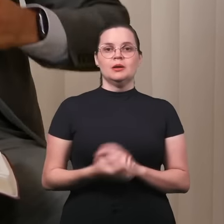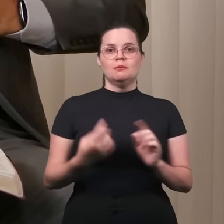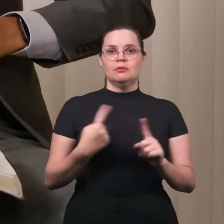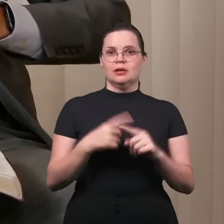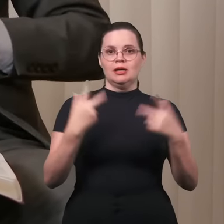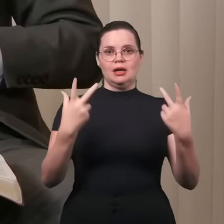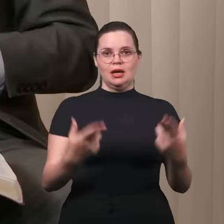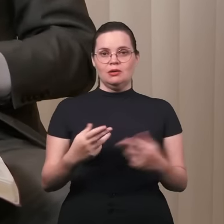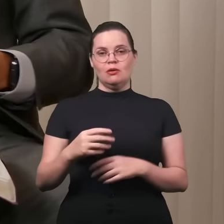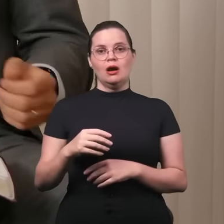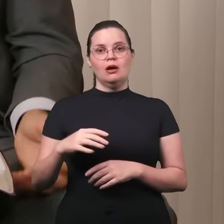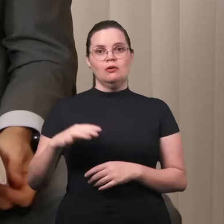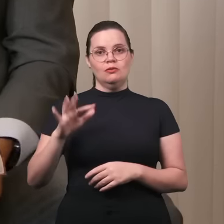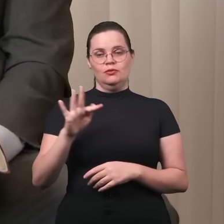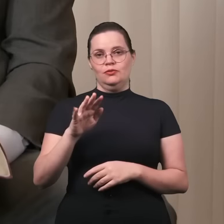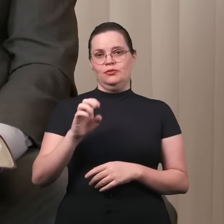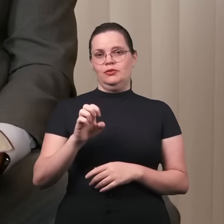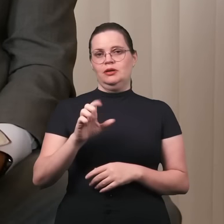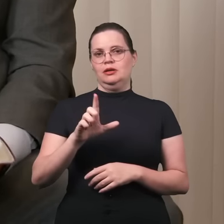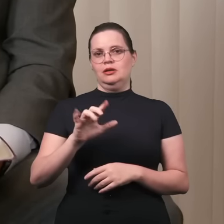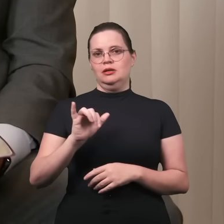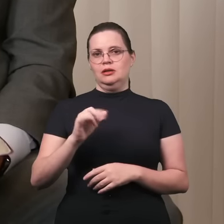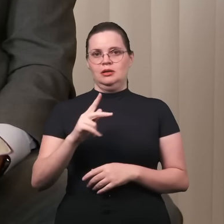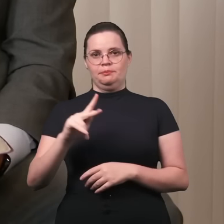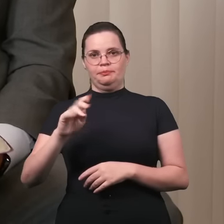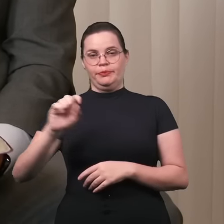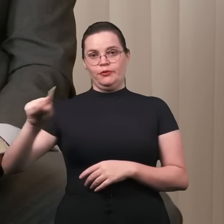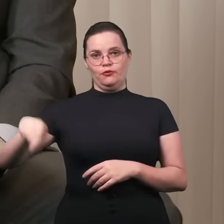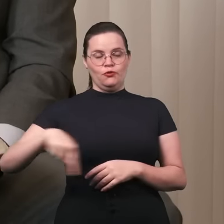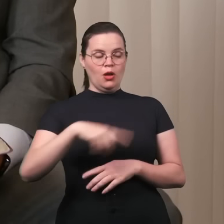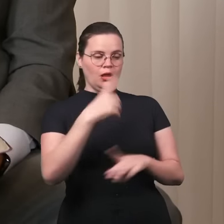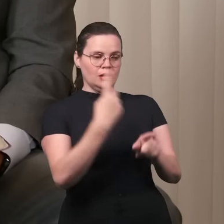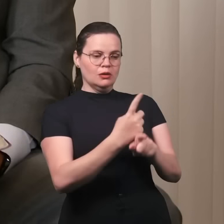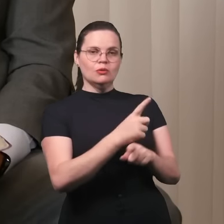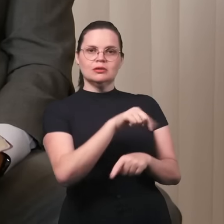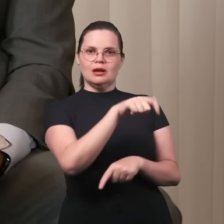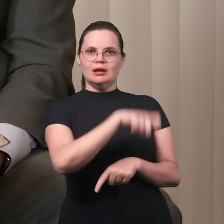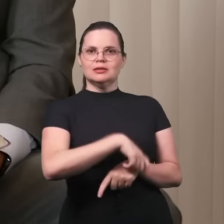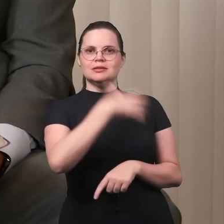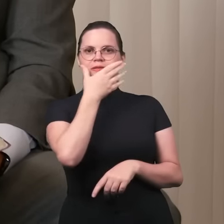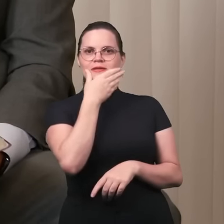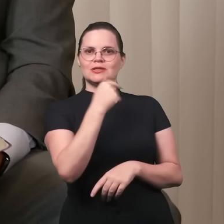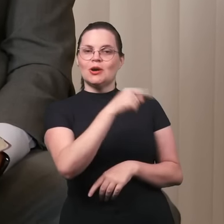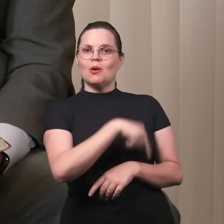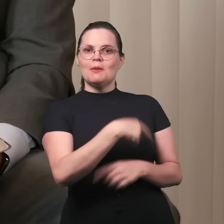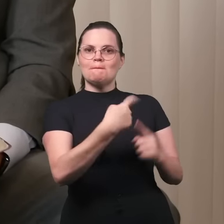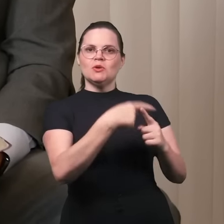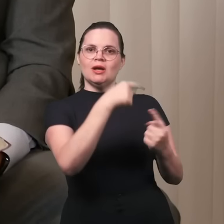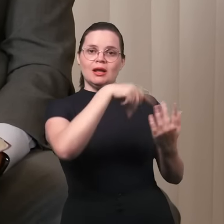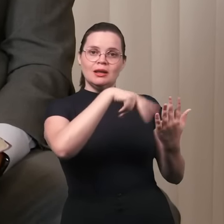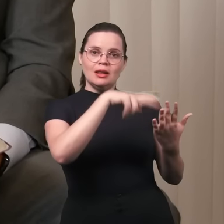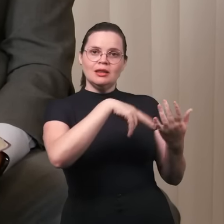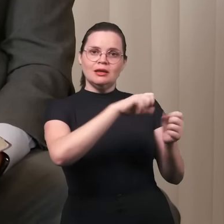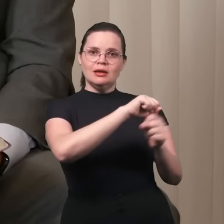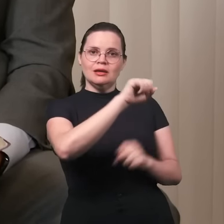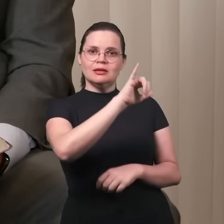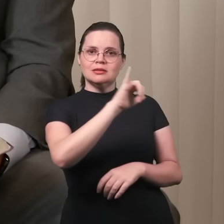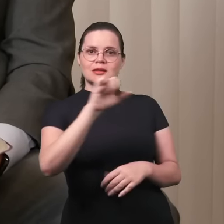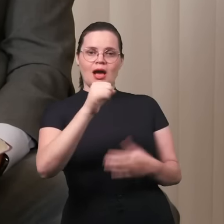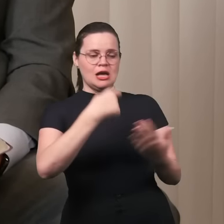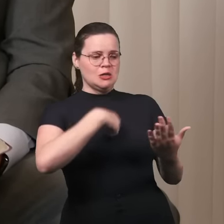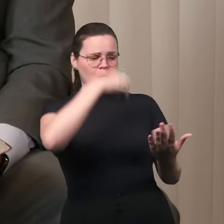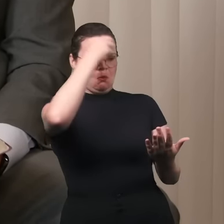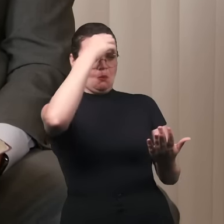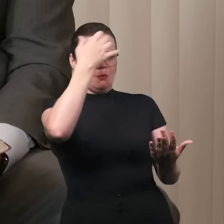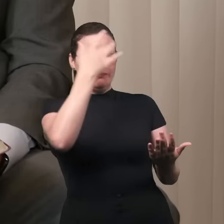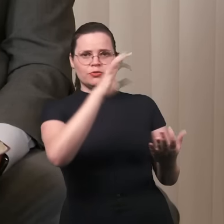Felipe, e foi uma conversão através da palavra, né? A palavra revelada, dentro desta obra, ela é algo